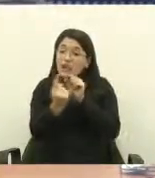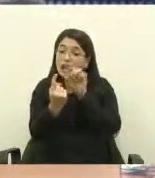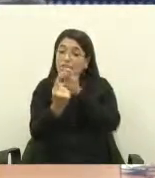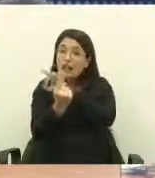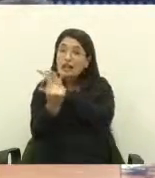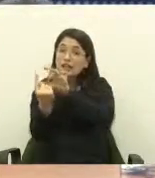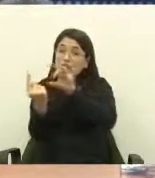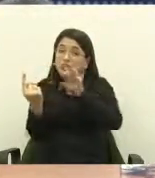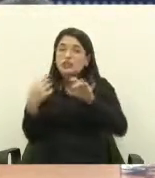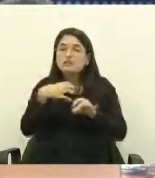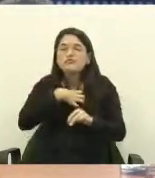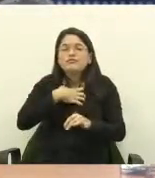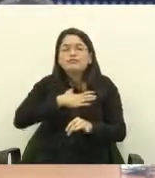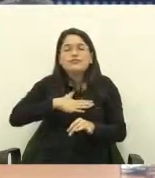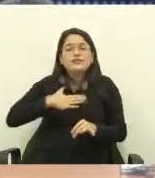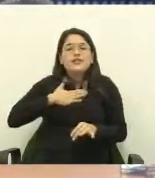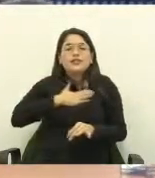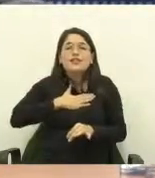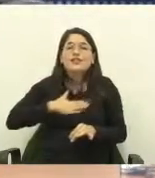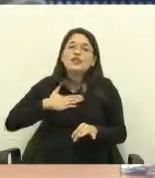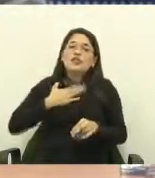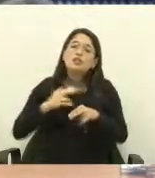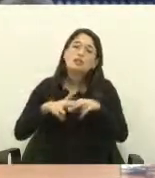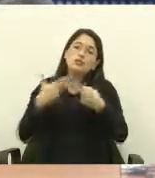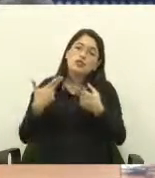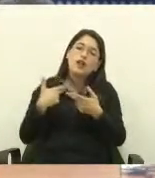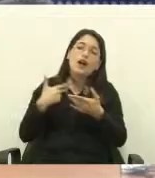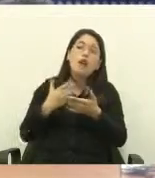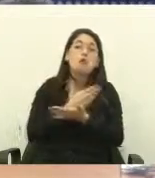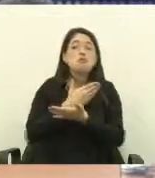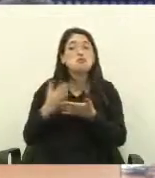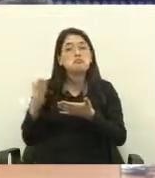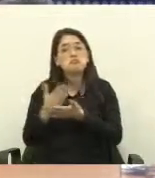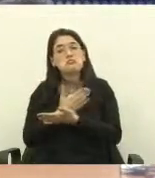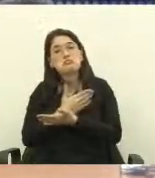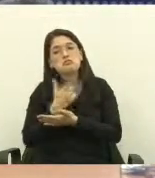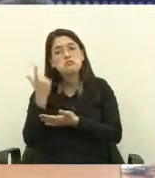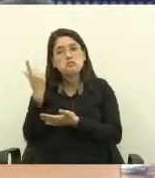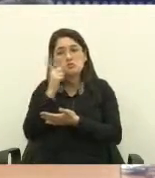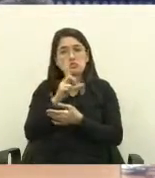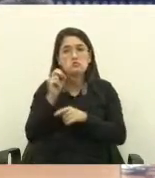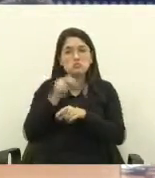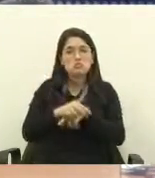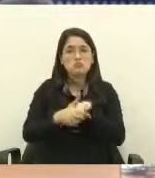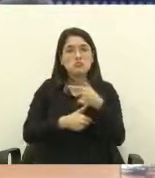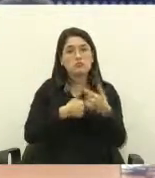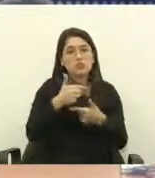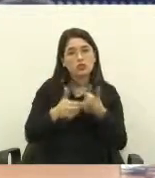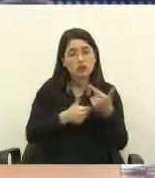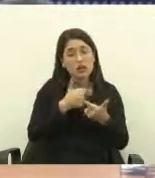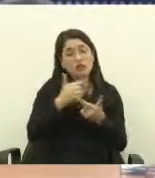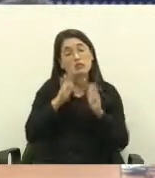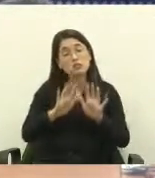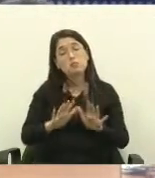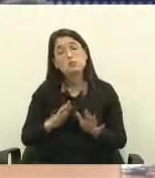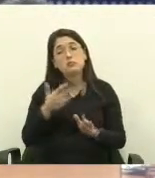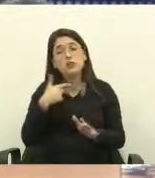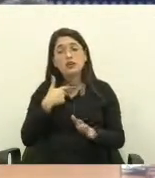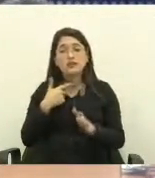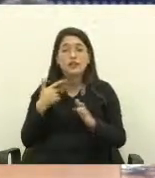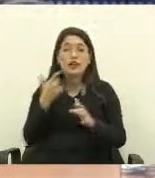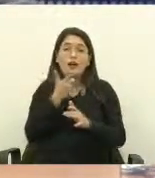o mínimo atendimento possível. Alguns saíram empregados, uma boa parte saíram empregados, contudo, os outros